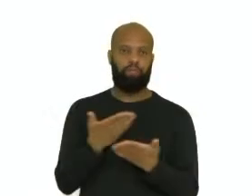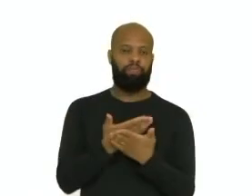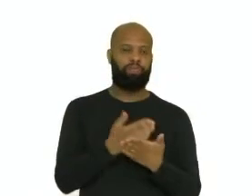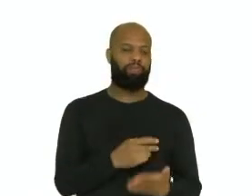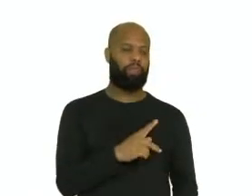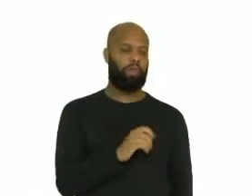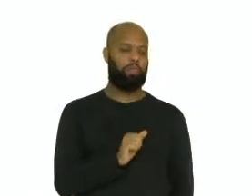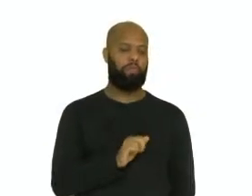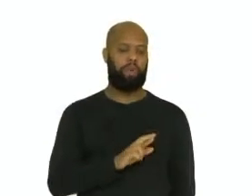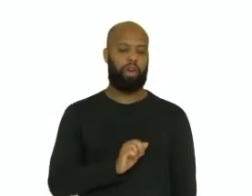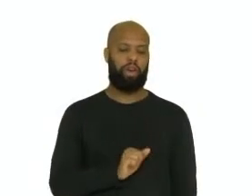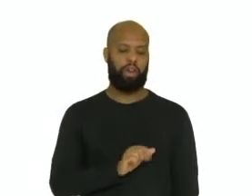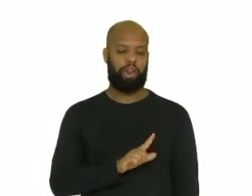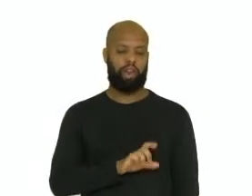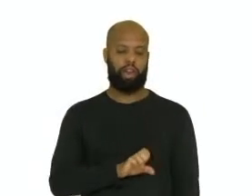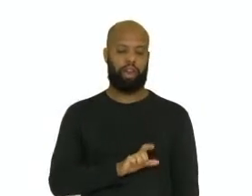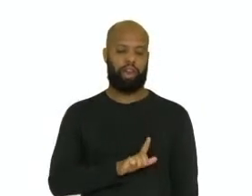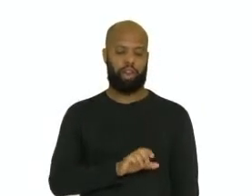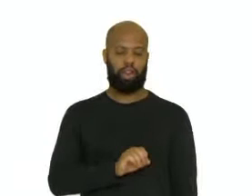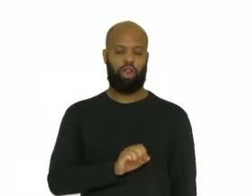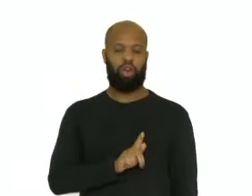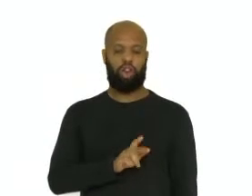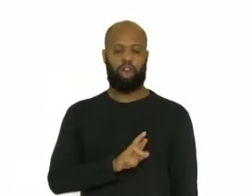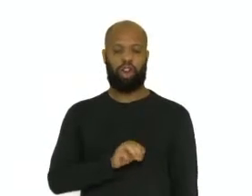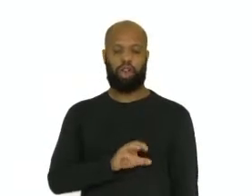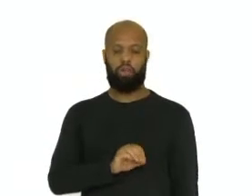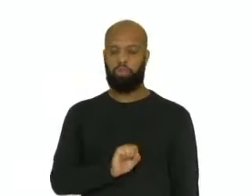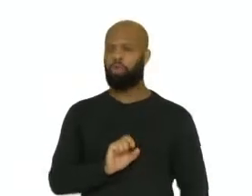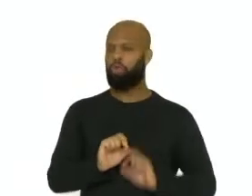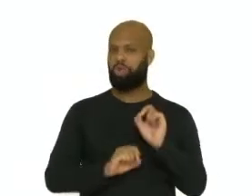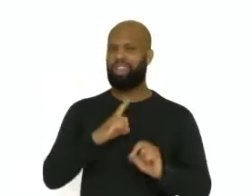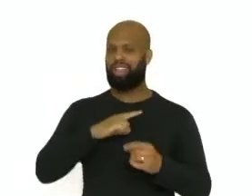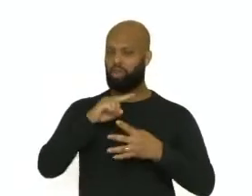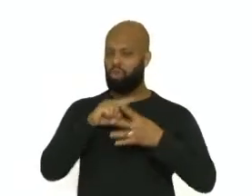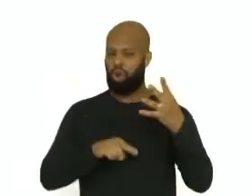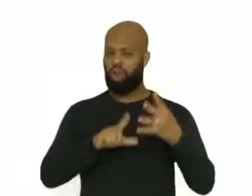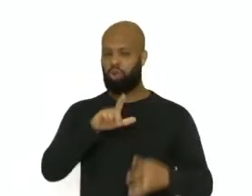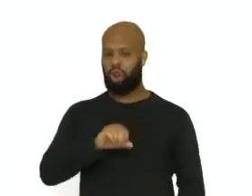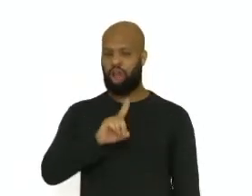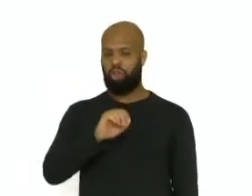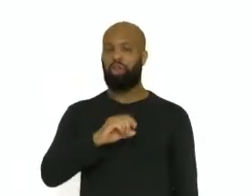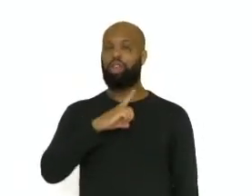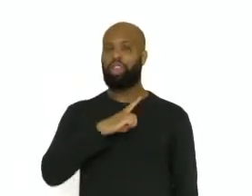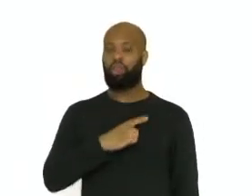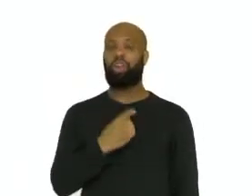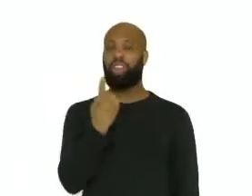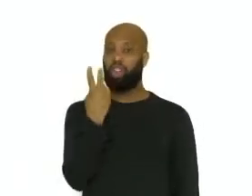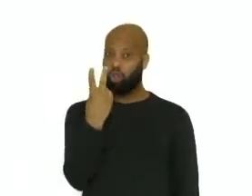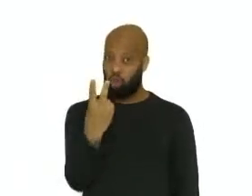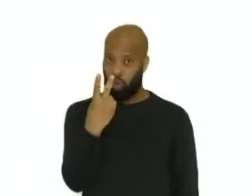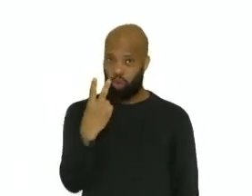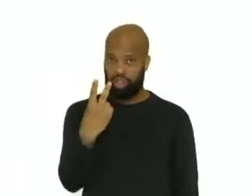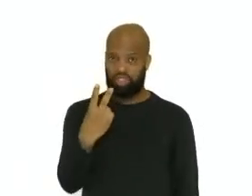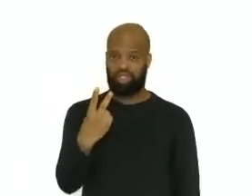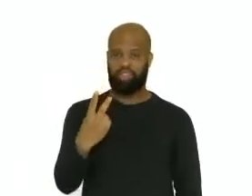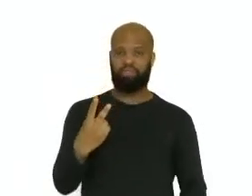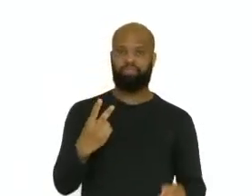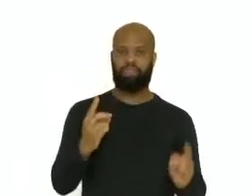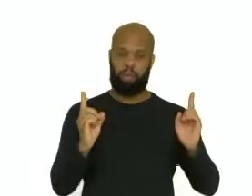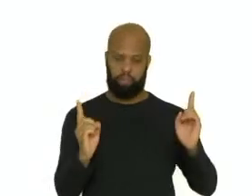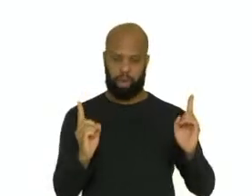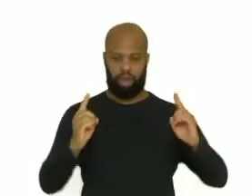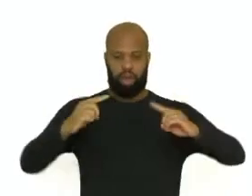os paralelogramos que são figuras que tem 4 lados e pelo menos dois pares de lados paralelos e